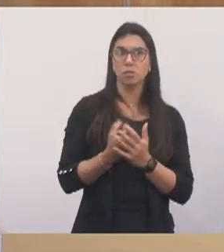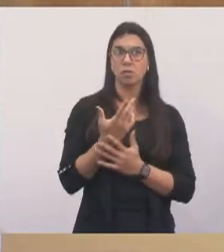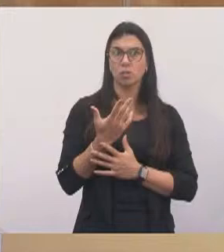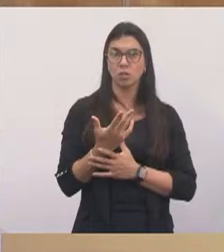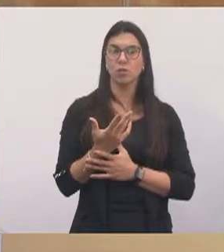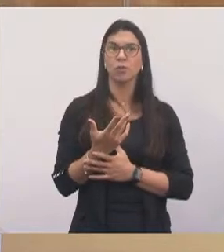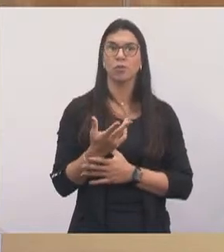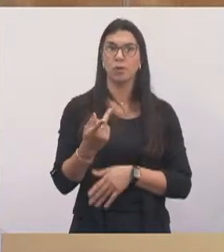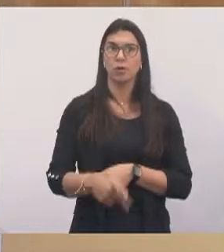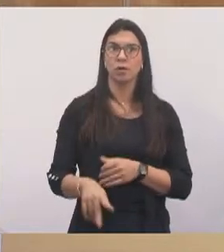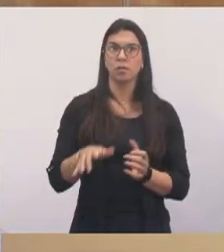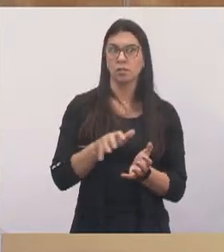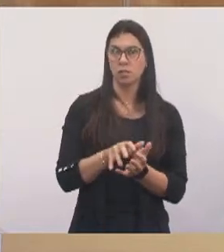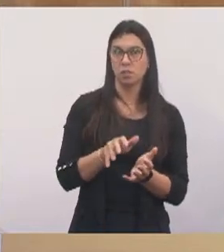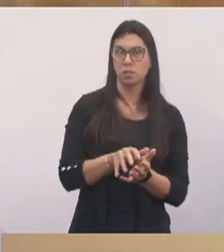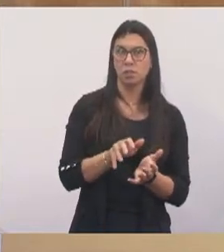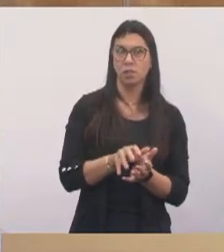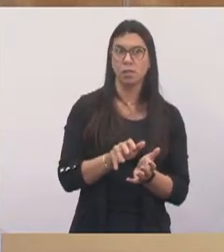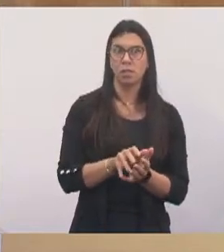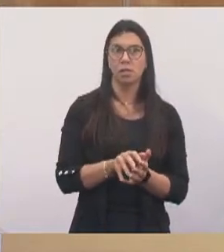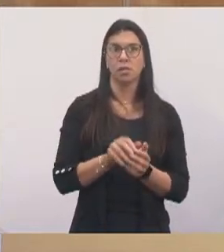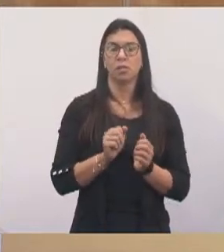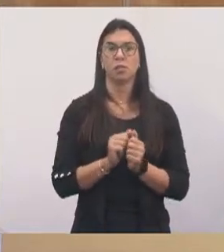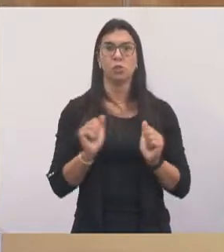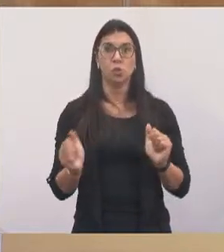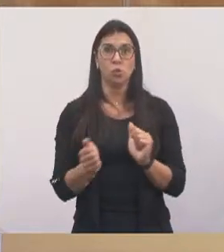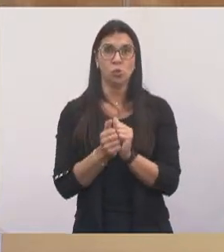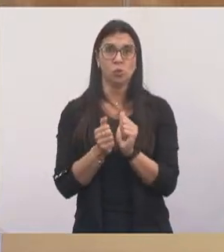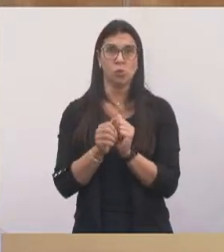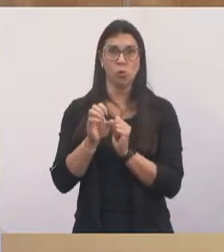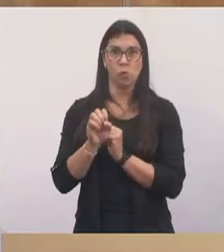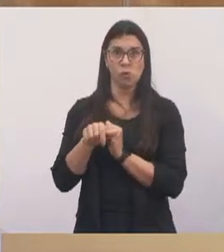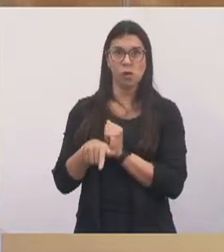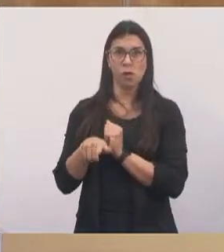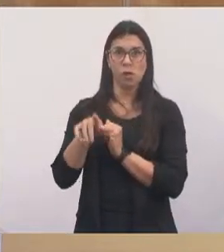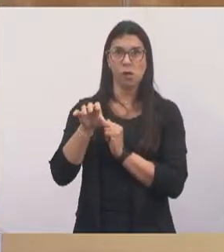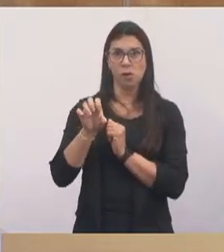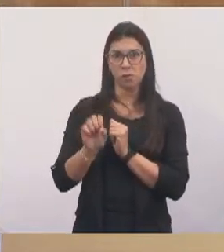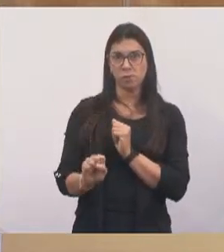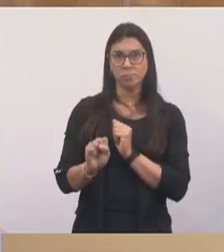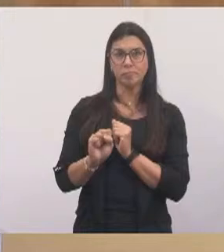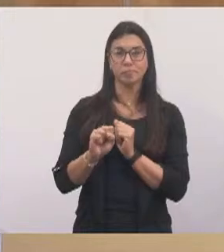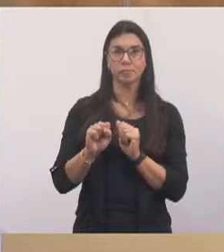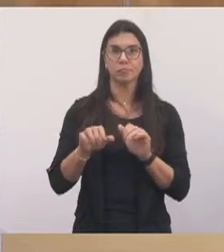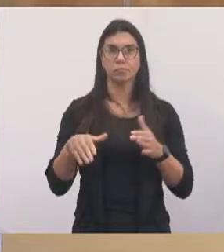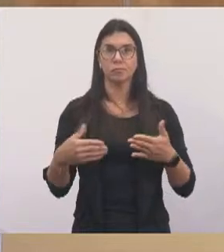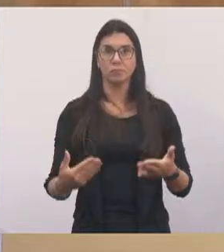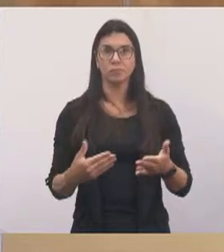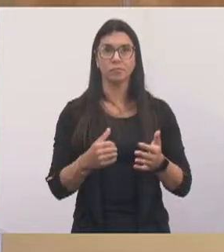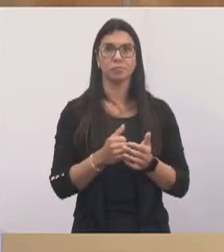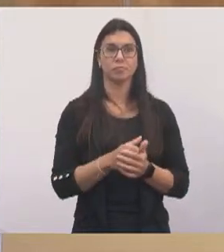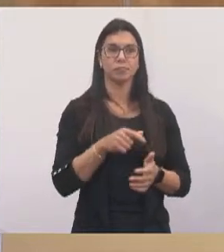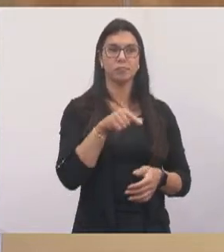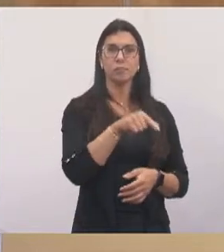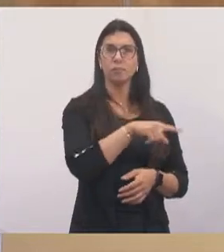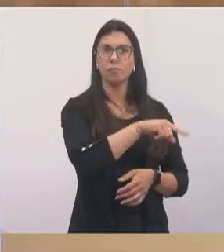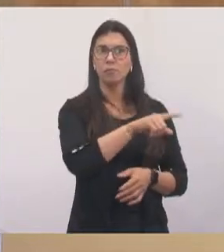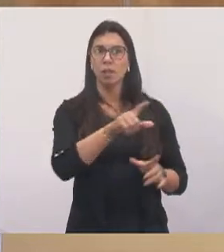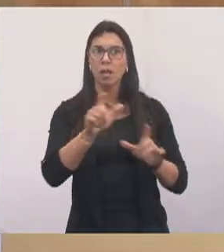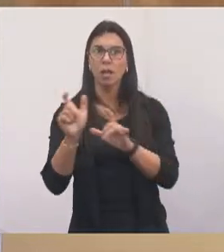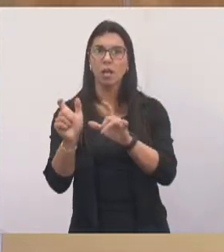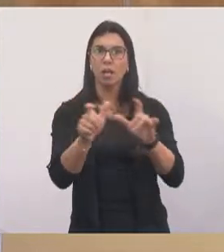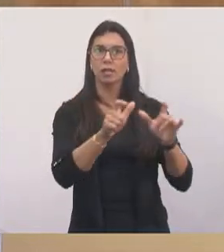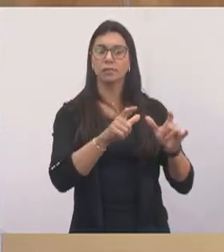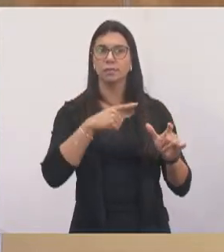esse projeto na cidade de Jacareí com as ONGs, né? Para que quando as ONGs forem receber, doar algum tipo